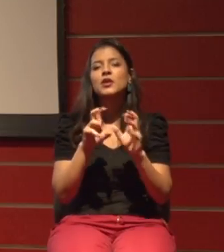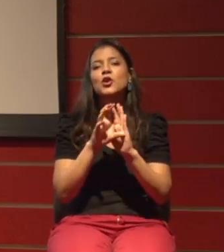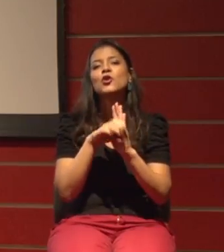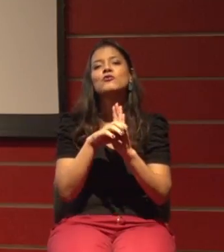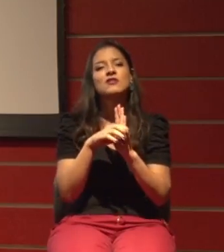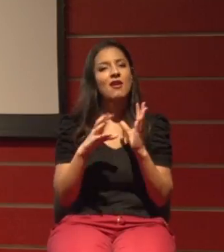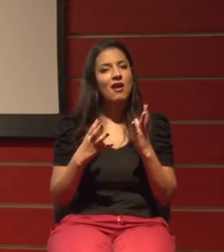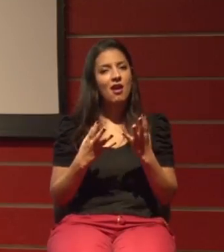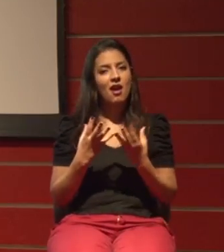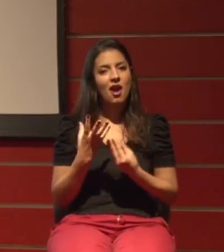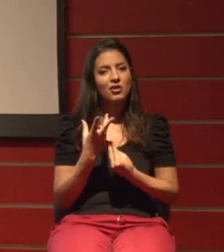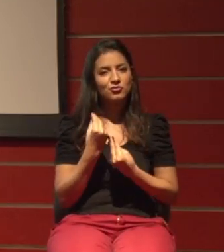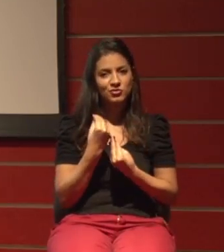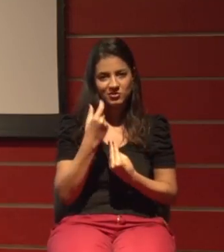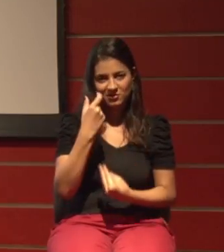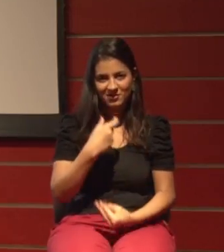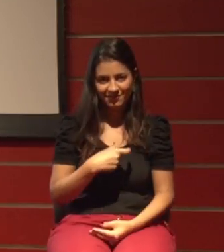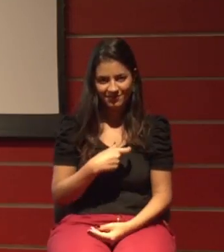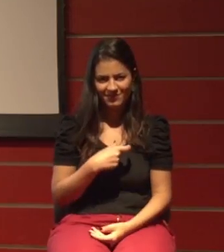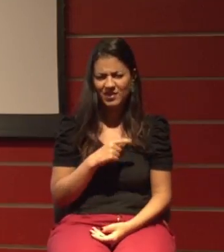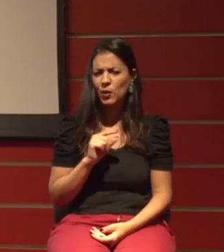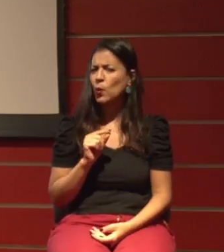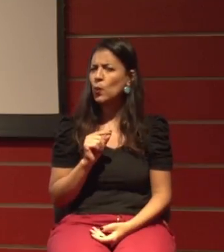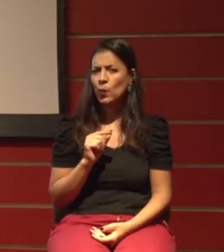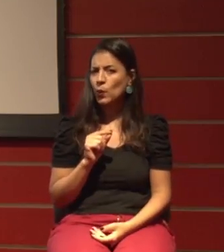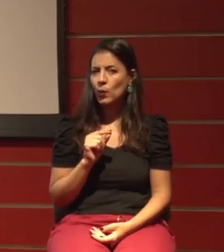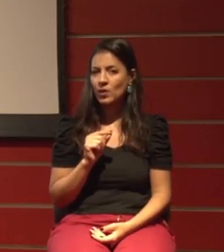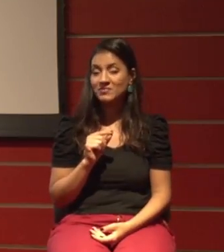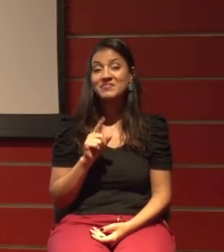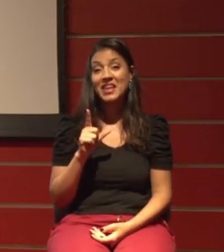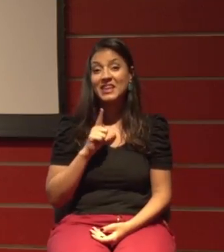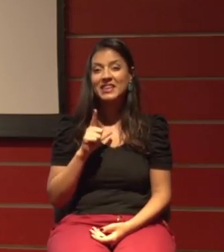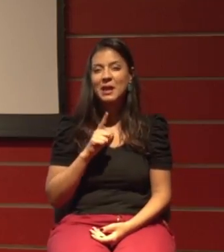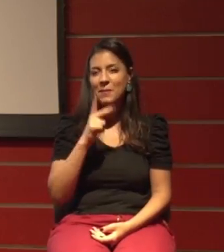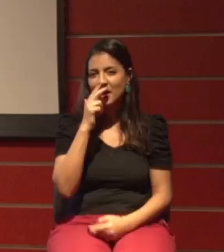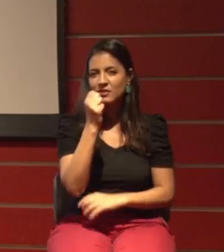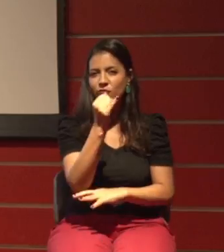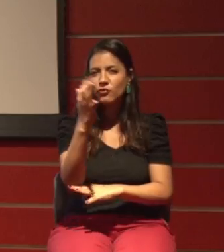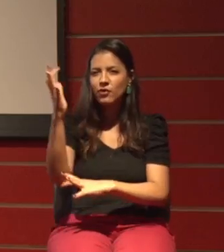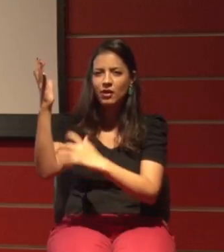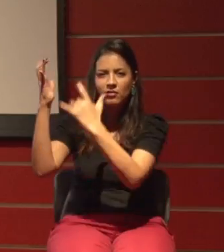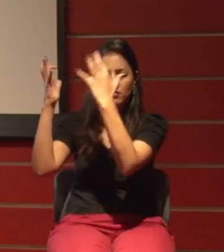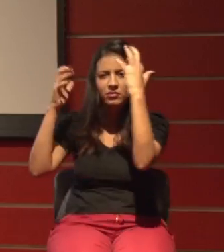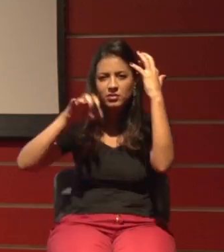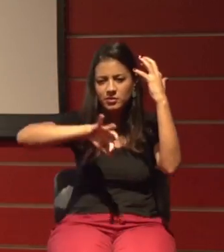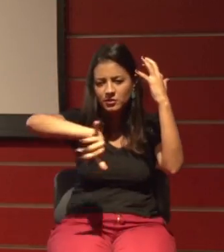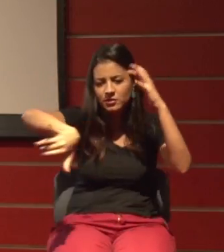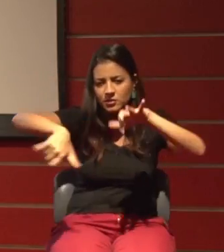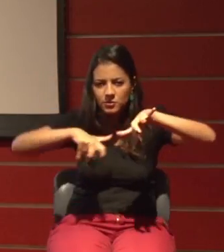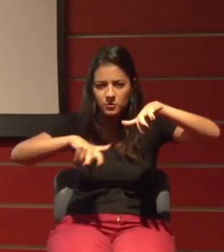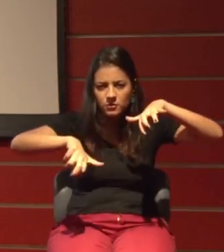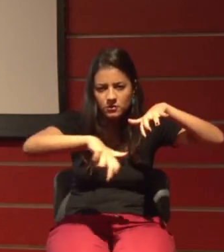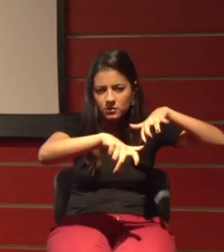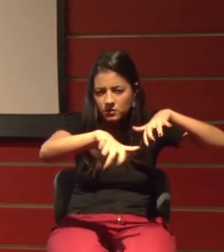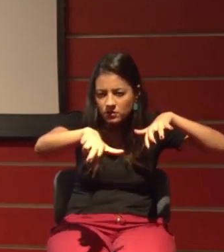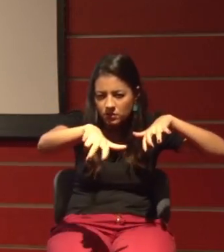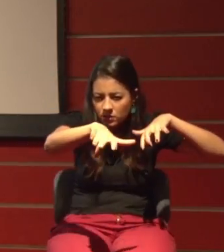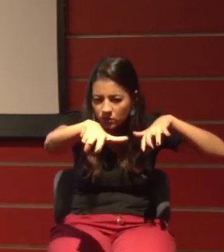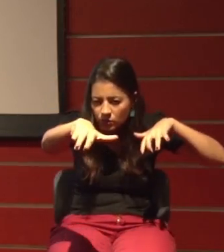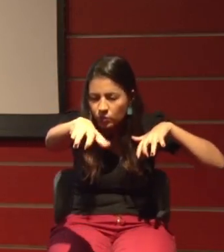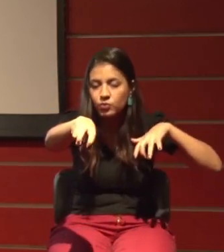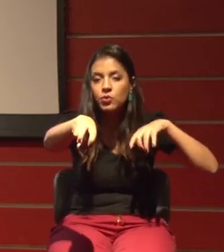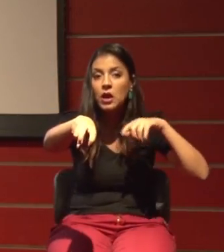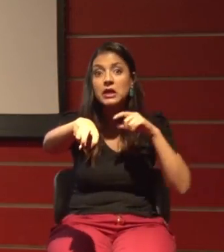que artista é aquele que entra o mais fundo de uma floresta onde ninguém nunca foi antes e volta de